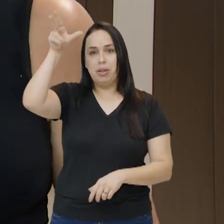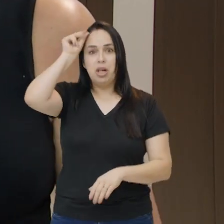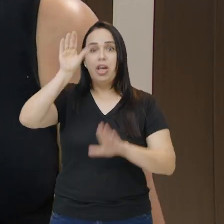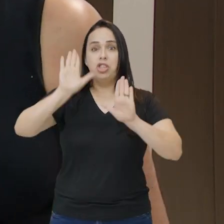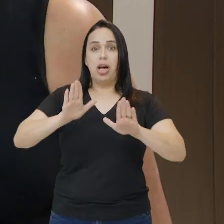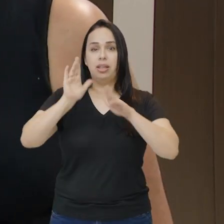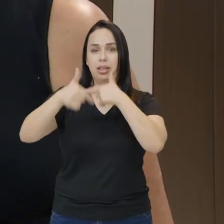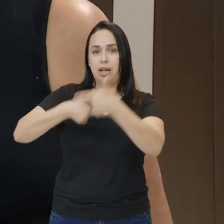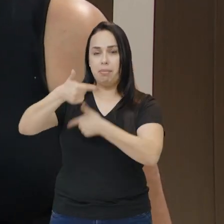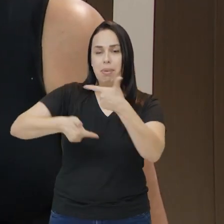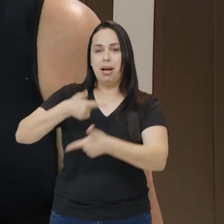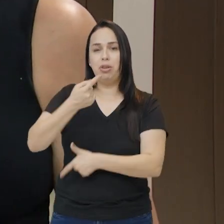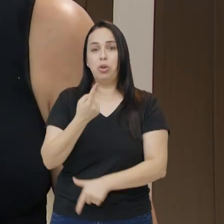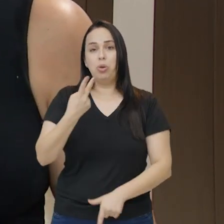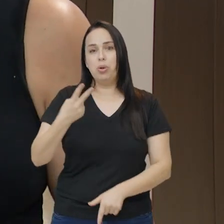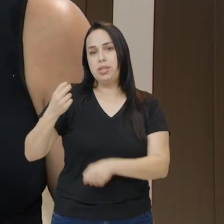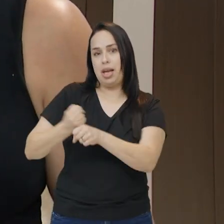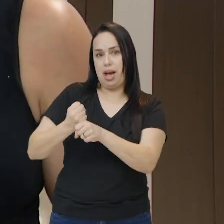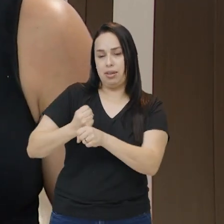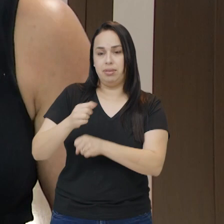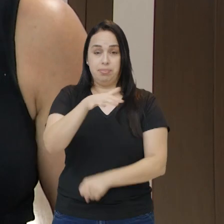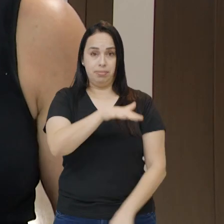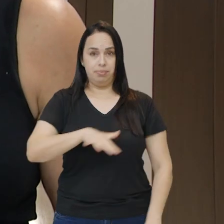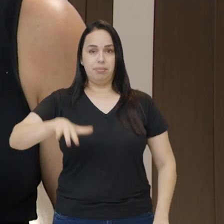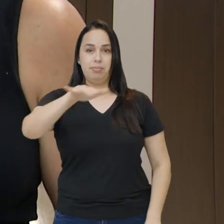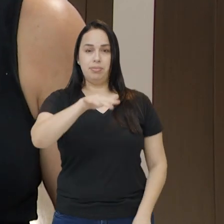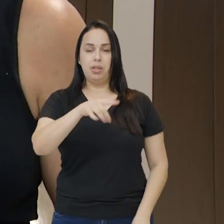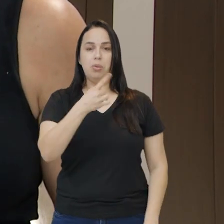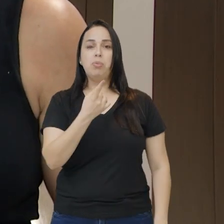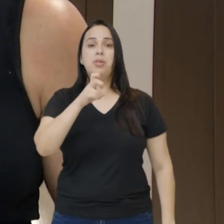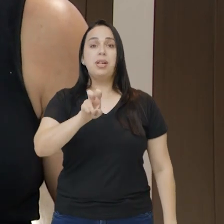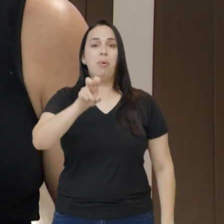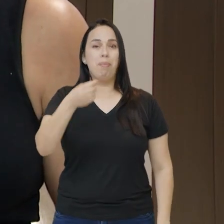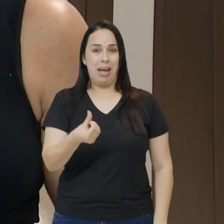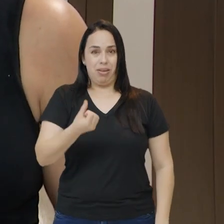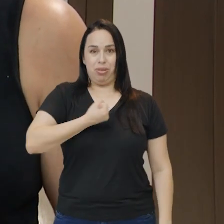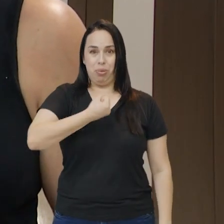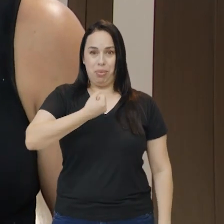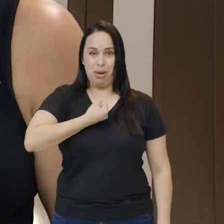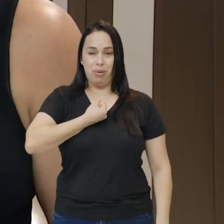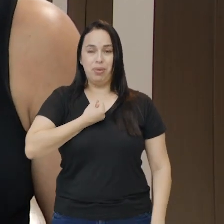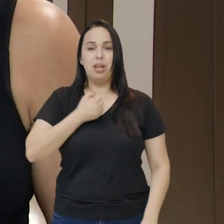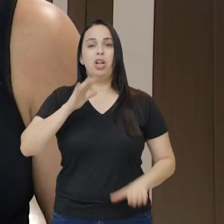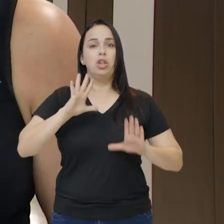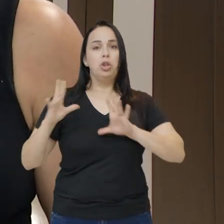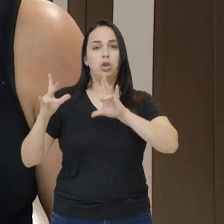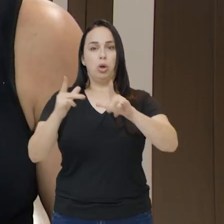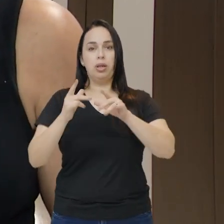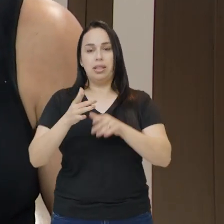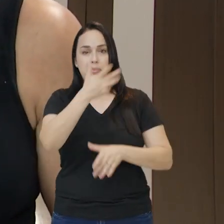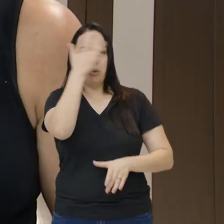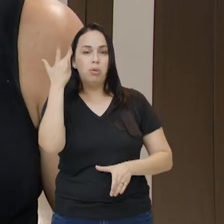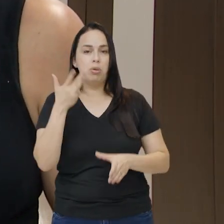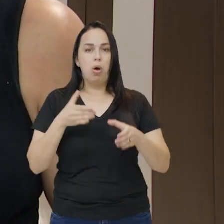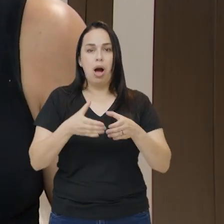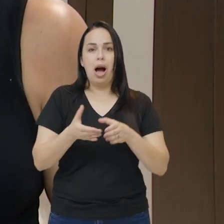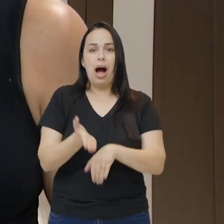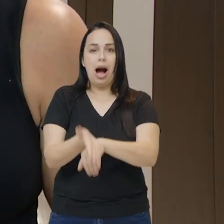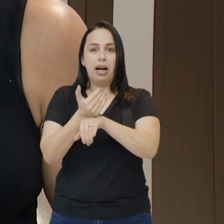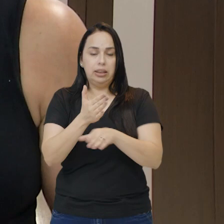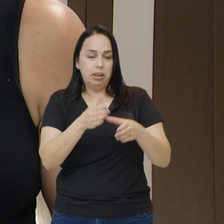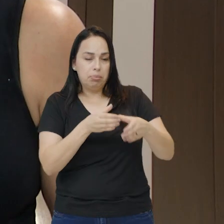mais de 12 anos e responsável por toda a operação. Bom, aqui na Central 156, todos os atendentes passaram por concurso público,